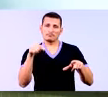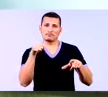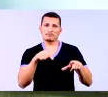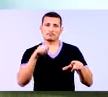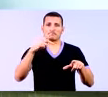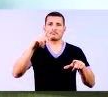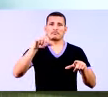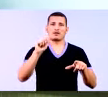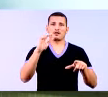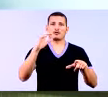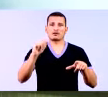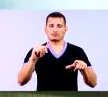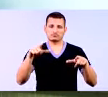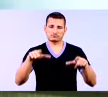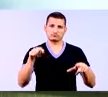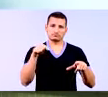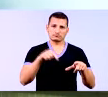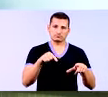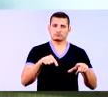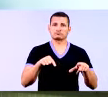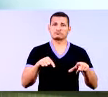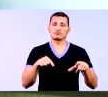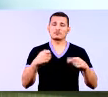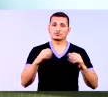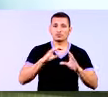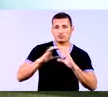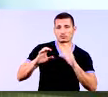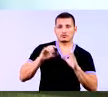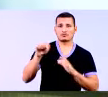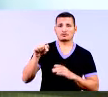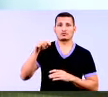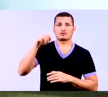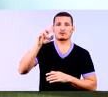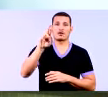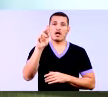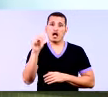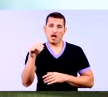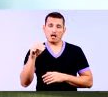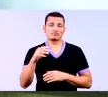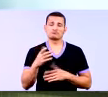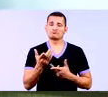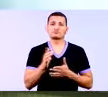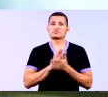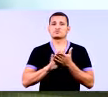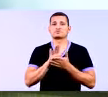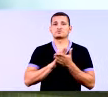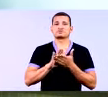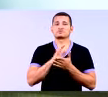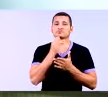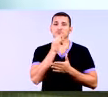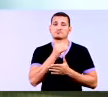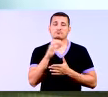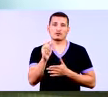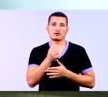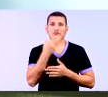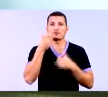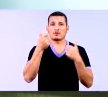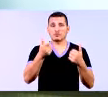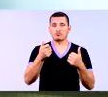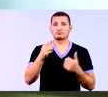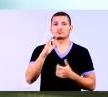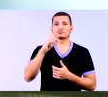com a memória. Então, não adianta eu pegar o melhor processador se eu não combinar todo o hardware que eu